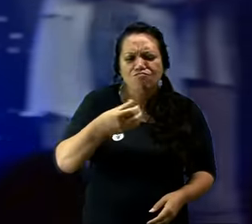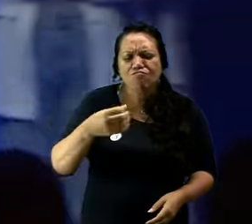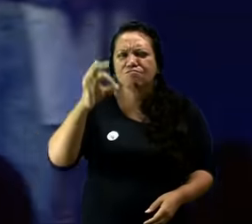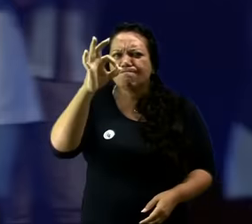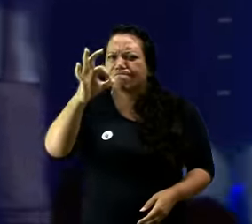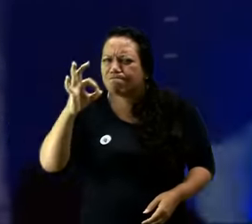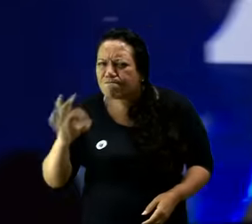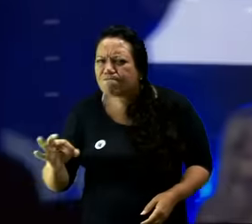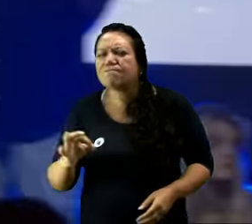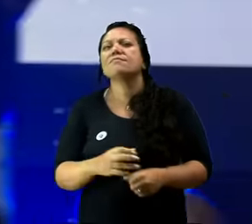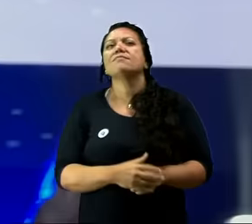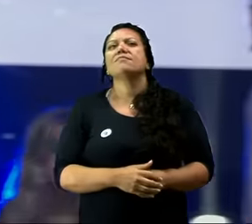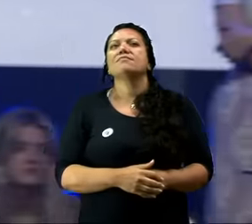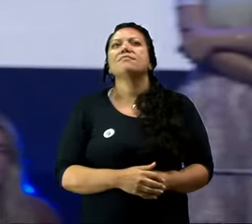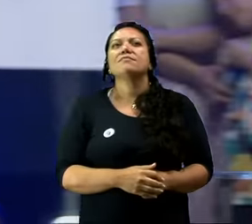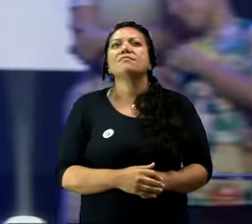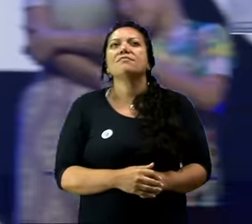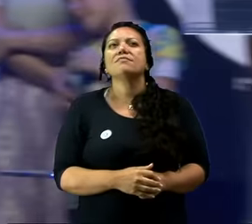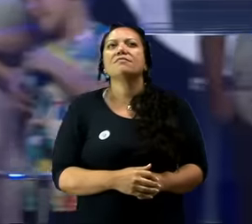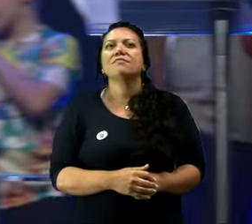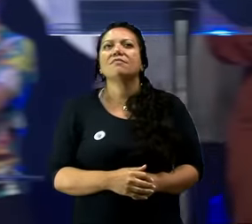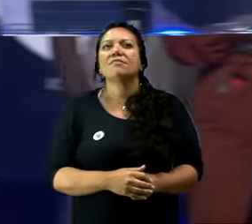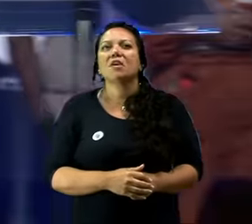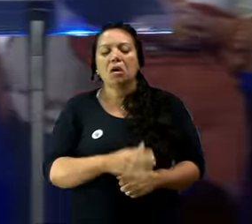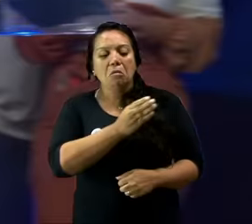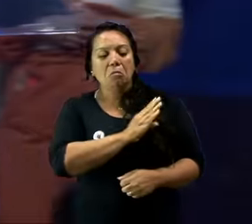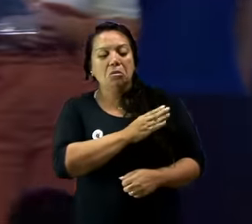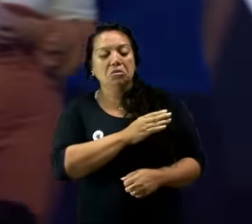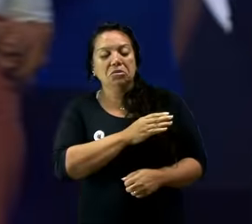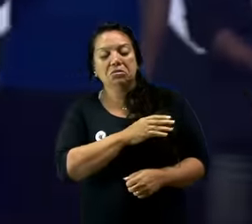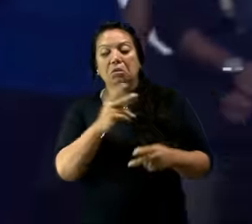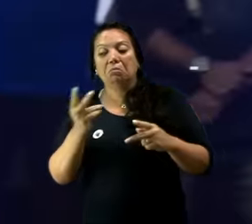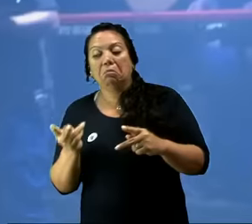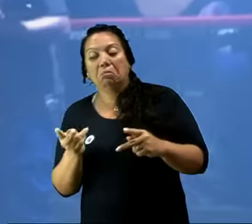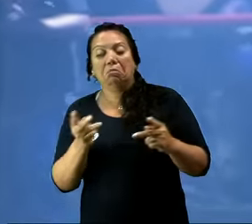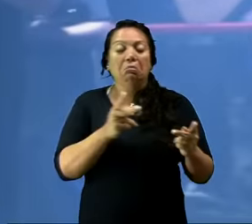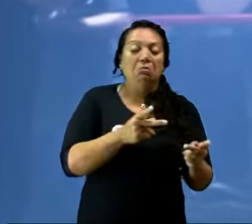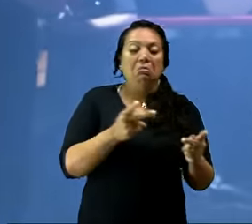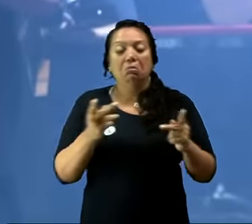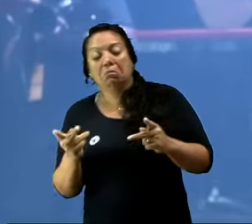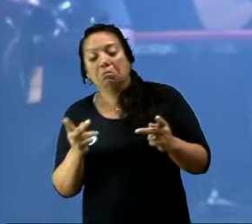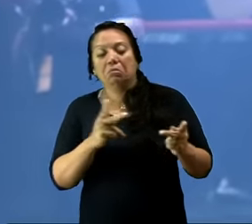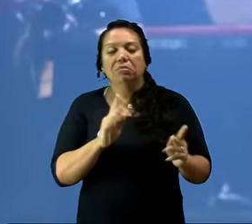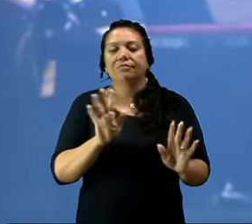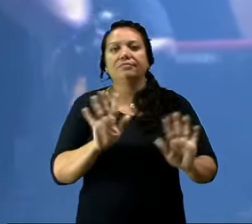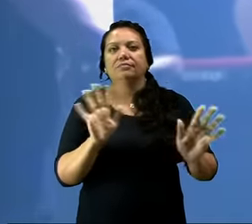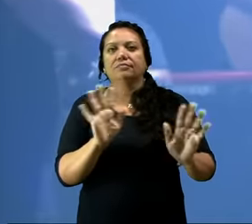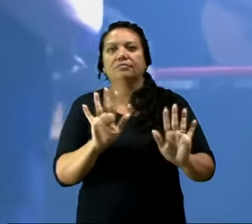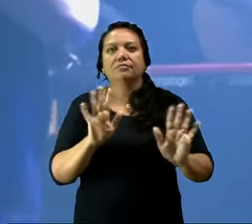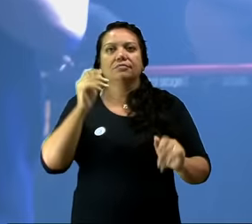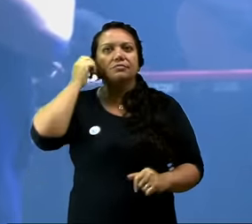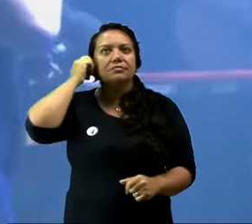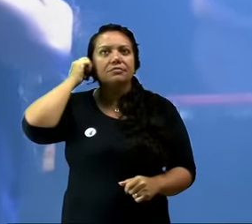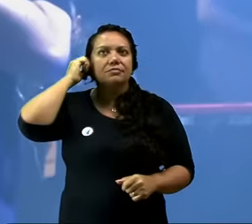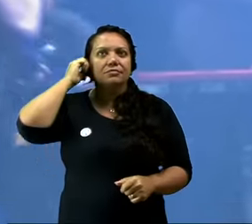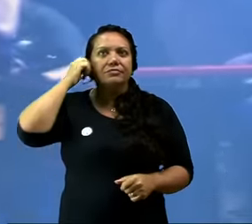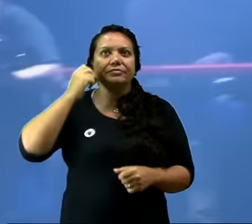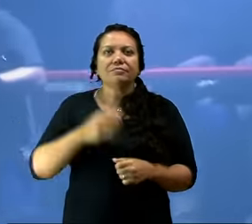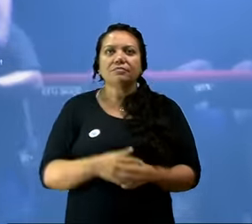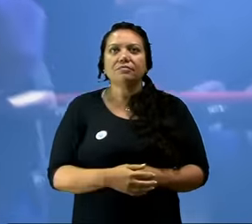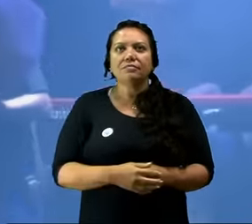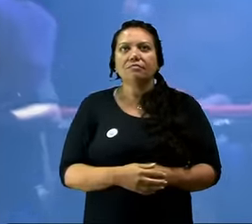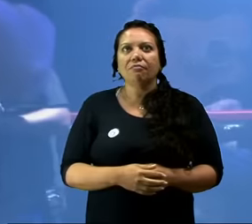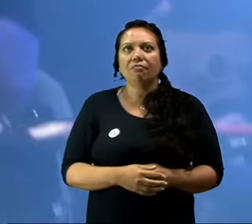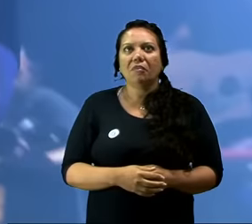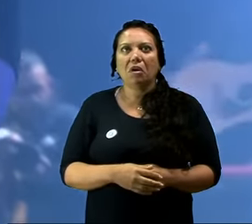chega de ficar em meu coração dúbio, como diz a Bíblia. De vez em quando eu estou lá, de vez em quando eu estou cá, de vez em quando eu sou